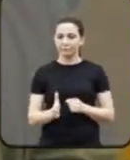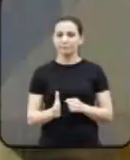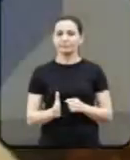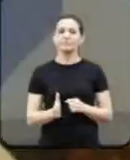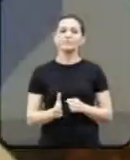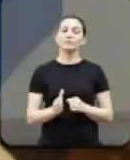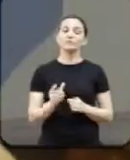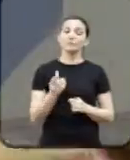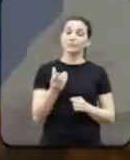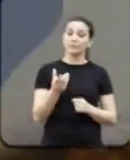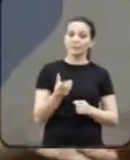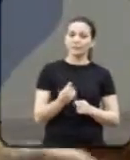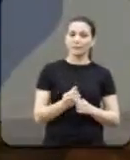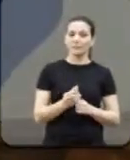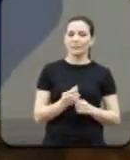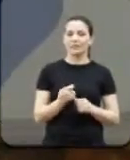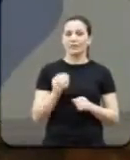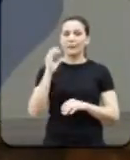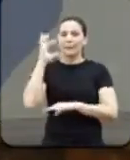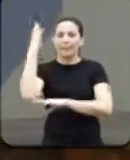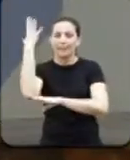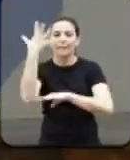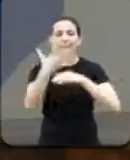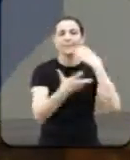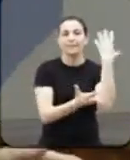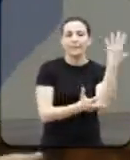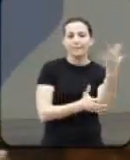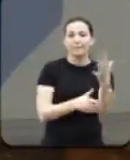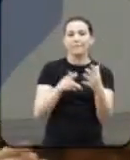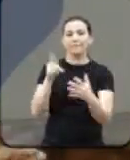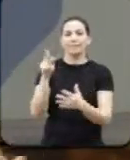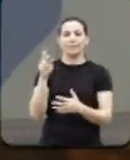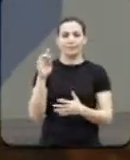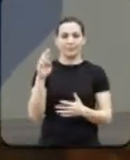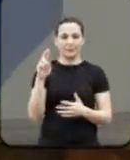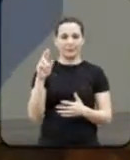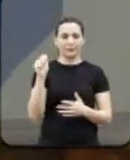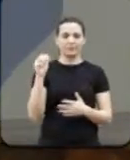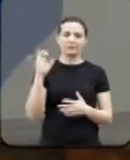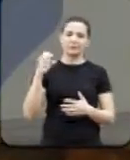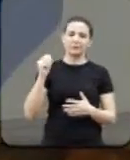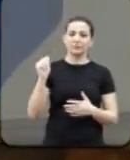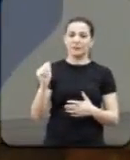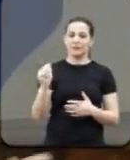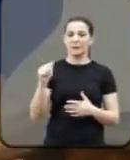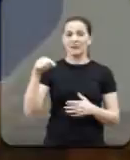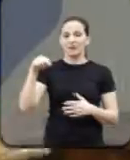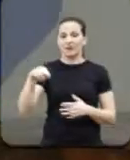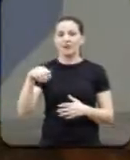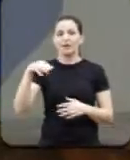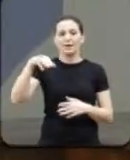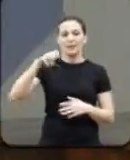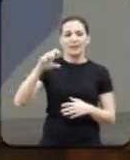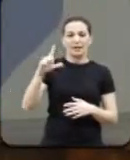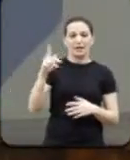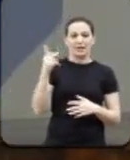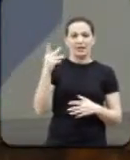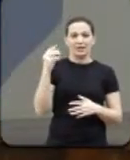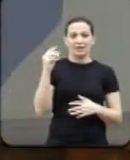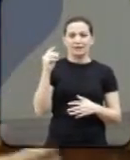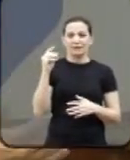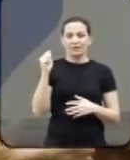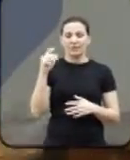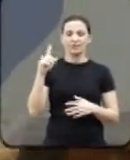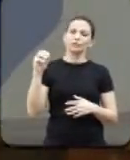conversa nesta edição do programa Vereadores em Ação, queria que o vereador falasse de uma praça recentemente inaugurada